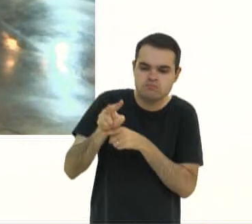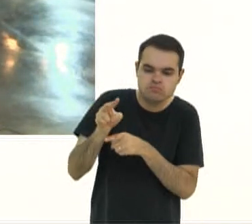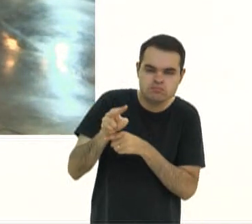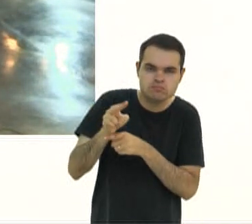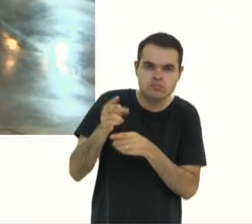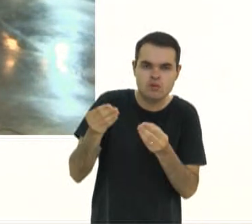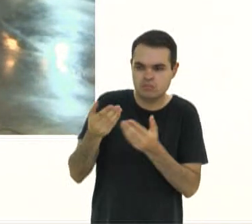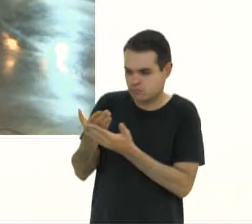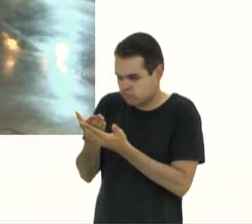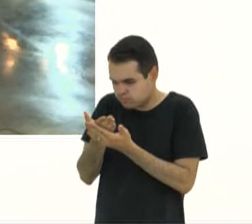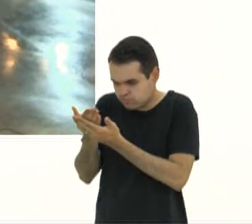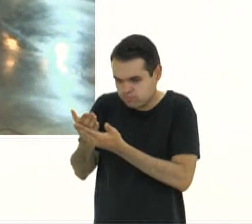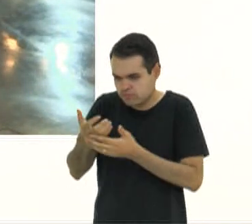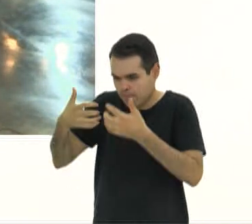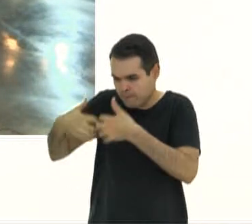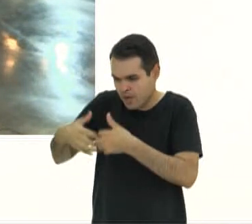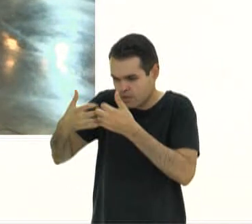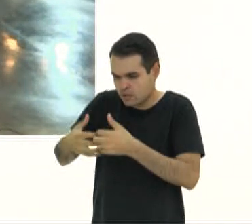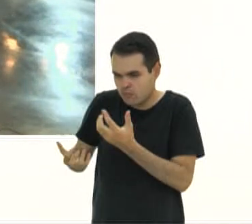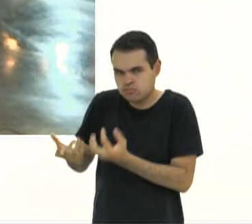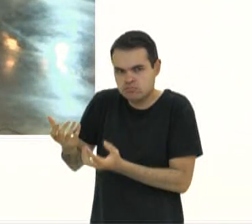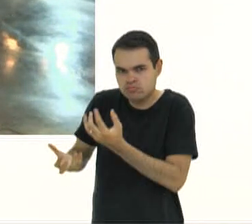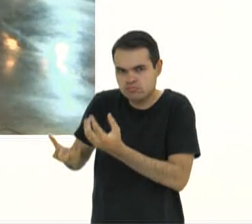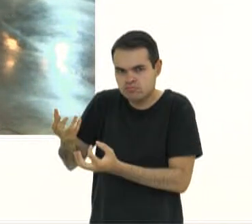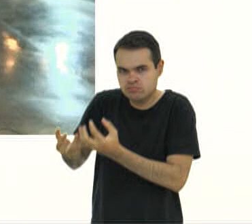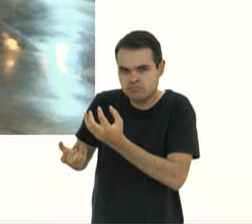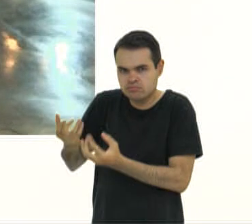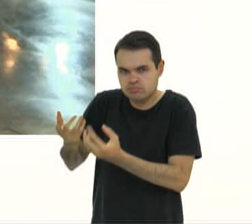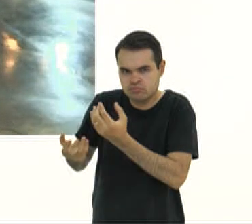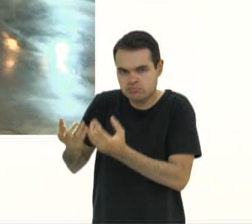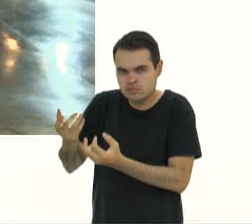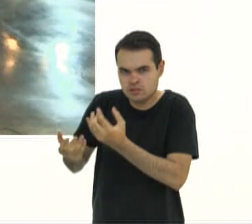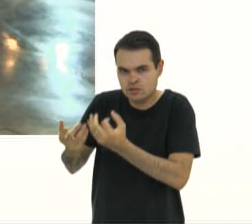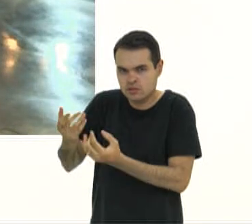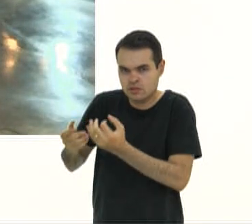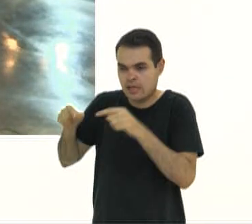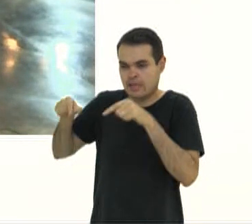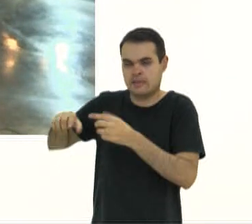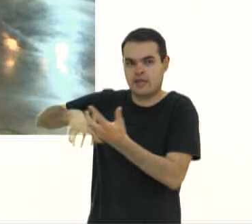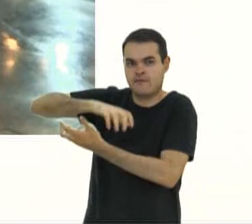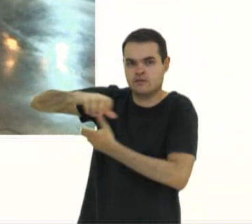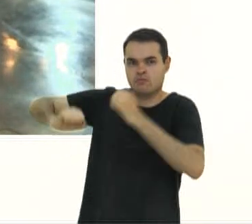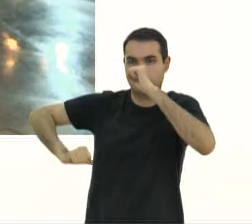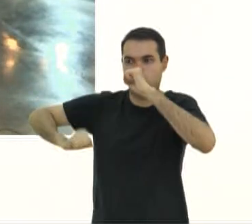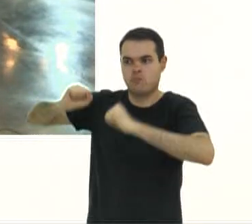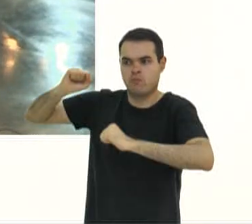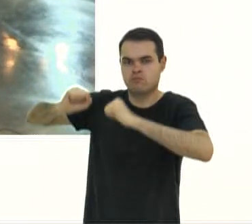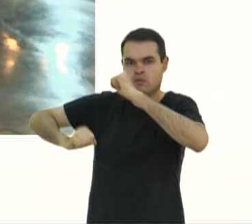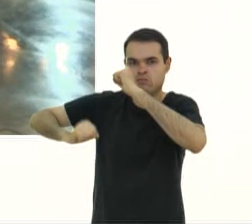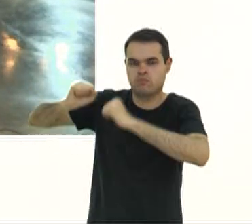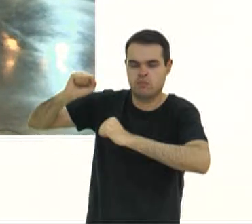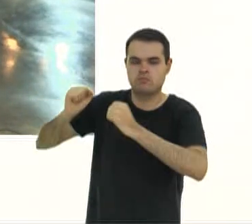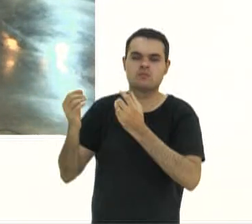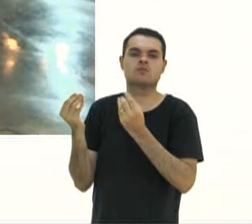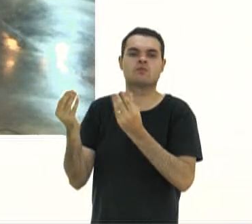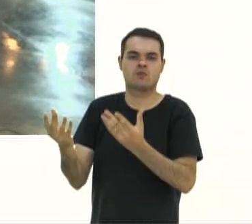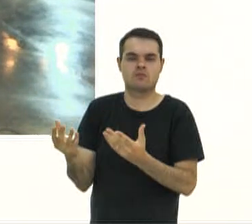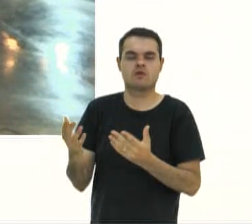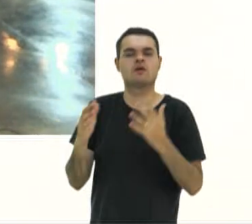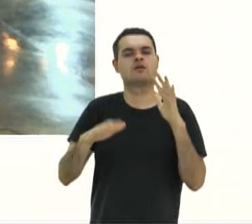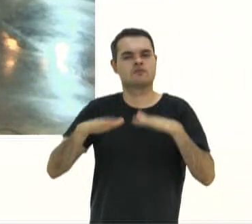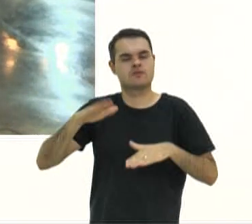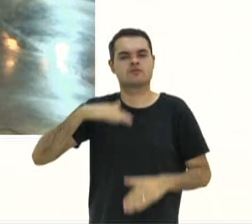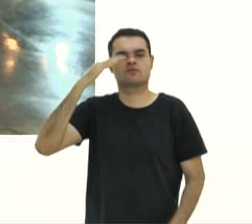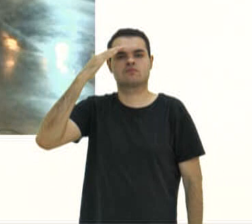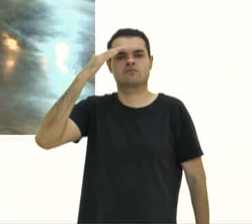máquinas a vapor, principalmente as máquinas a vapor, na Revolução Industrial. Às vezes, professor Hugo, a gente acha que os conceitos